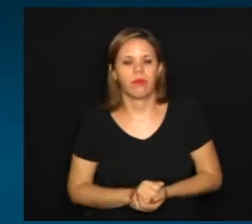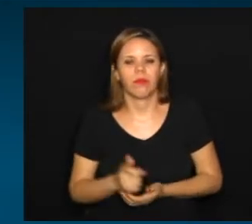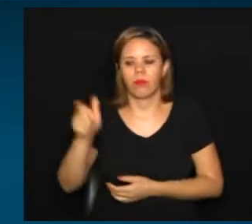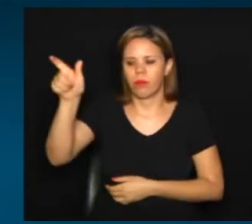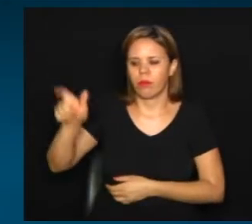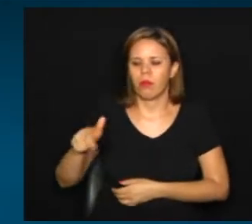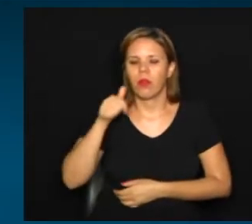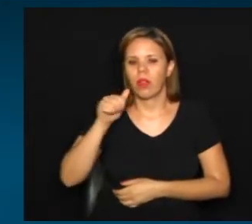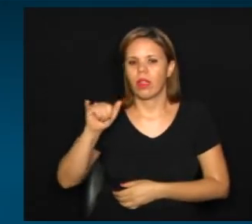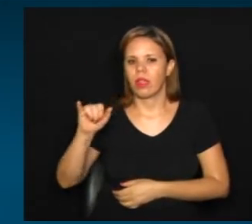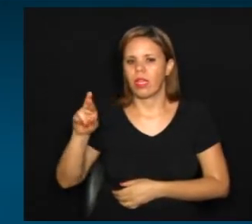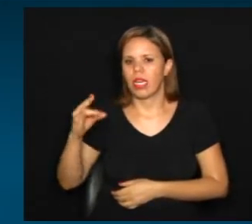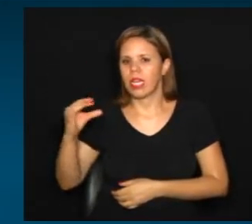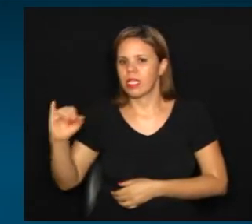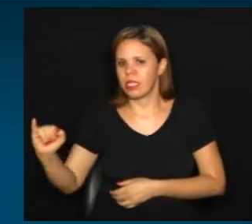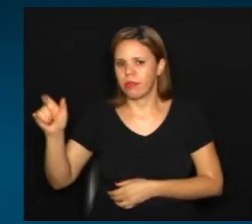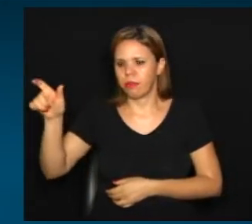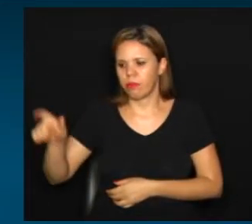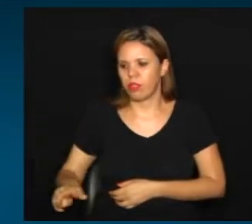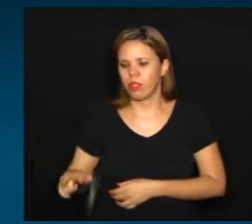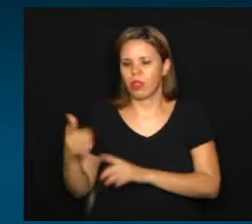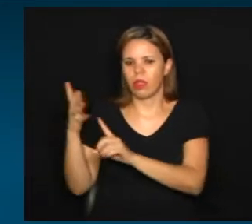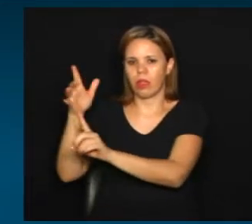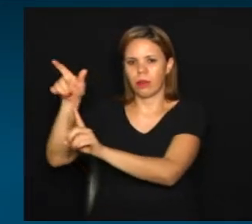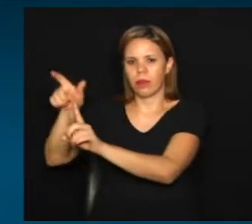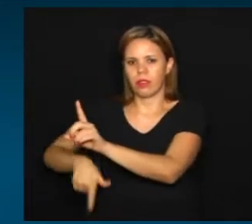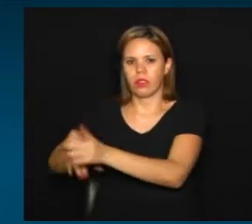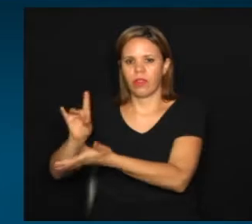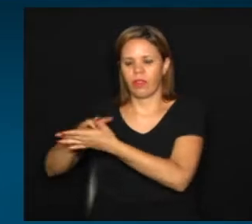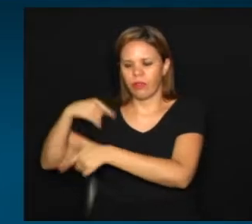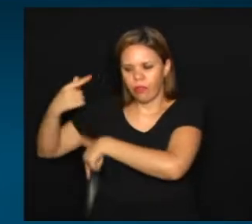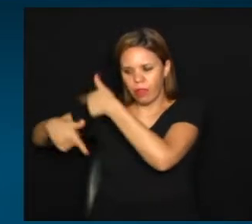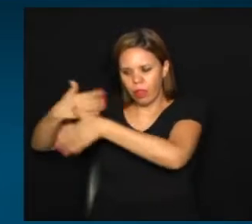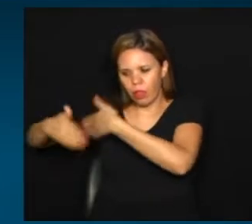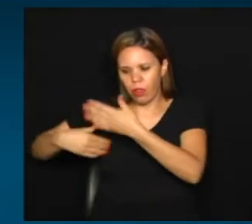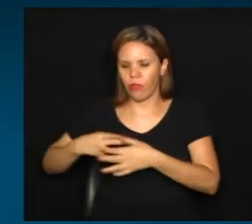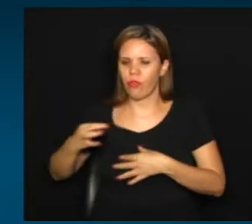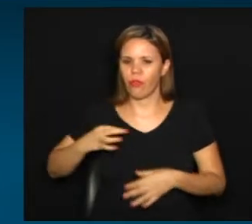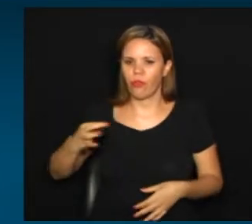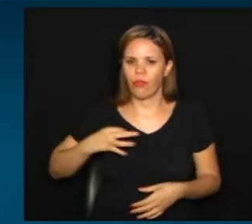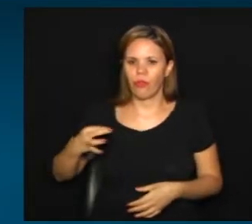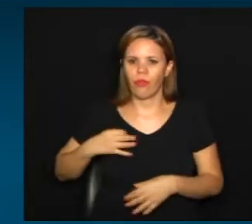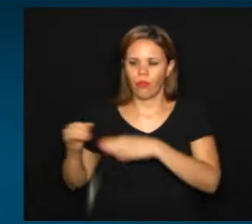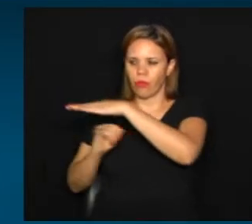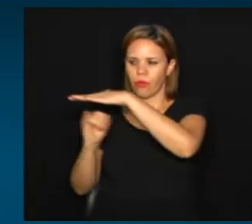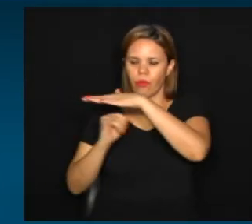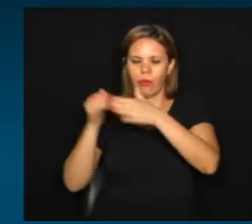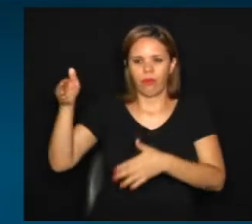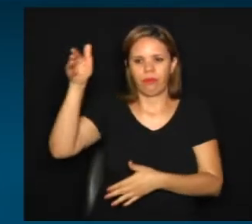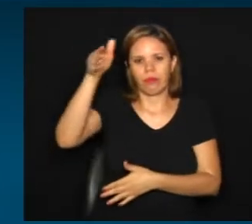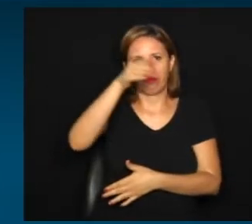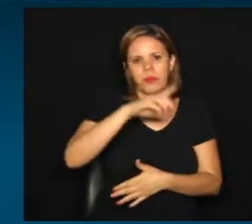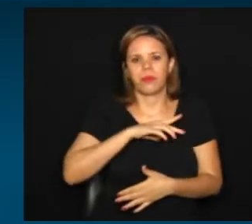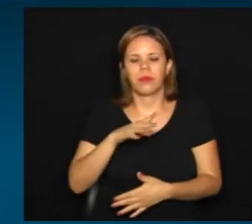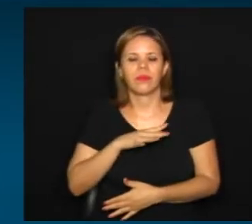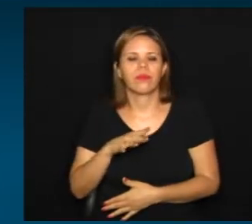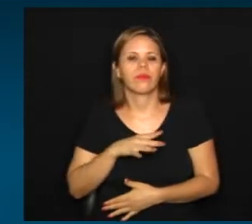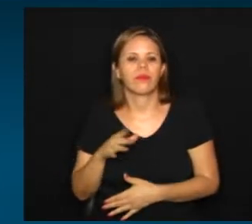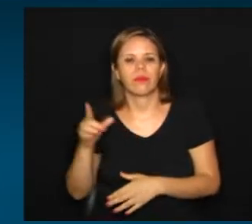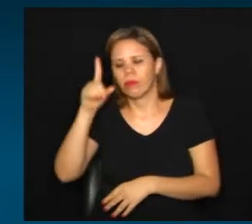a Iraci Vitalino da Fonseca. A homenageada realizou vários trabalhos voluntários em instituições da cidade, bem como